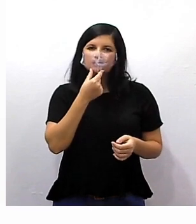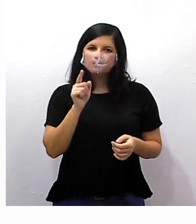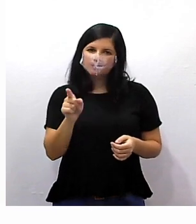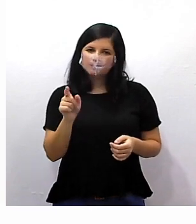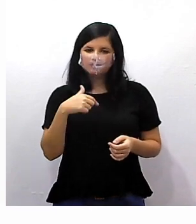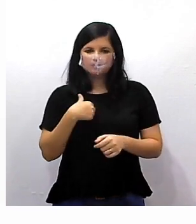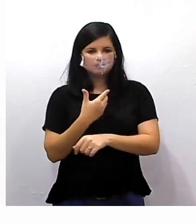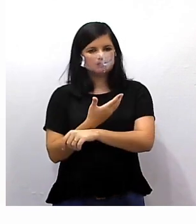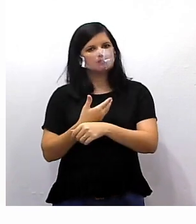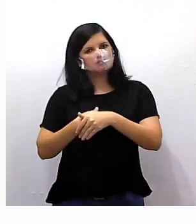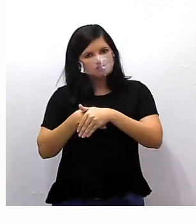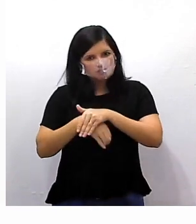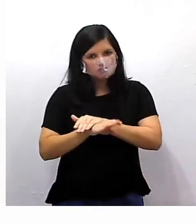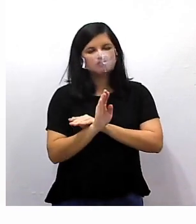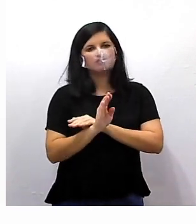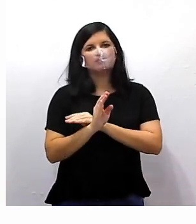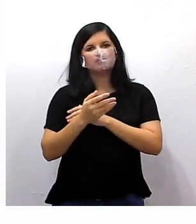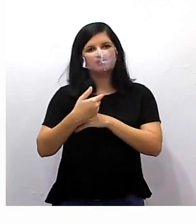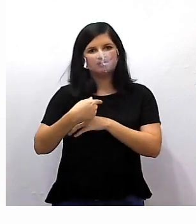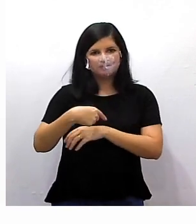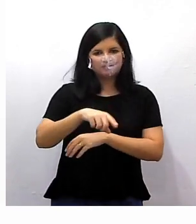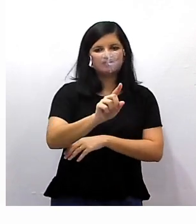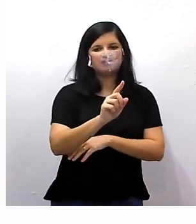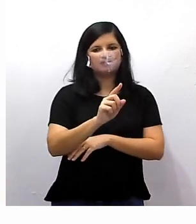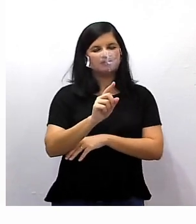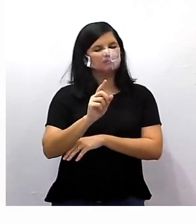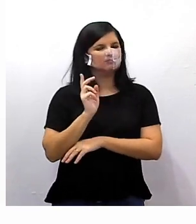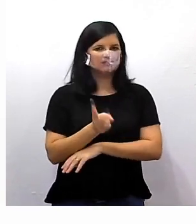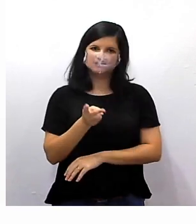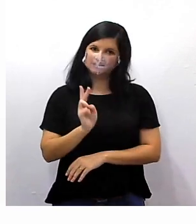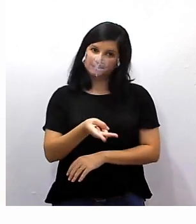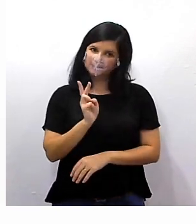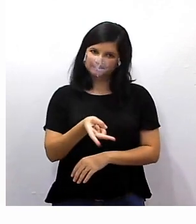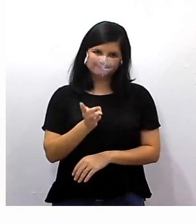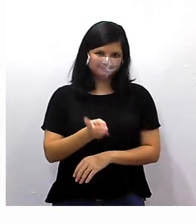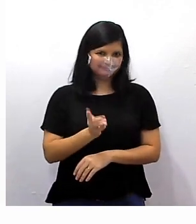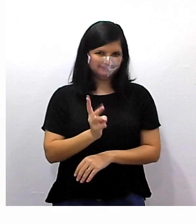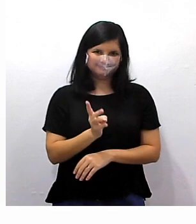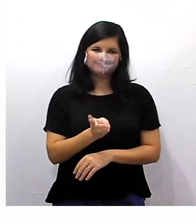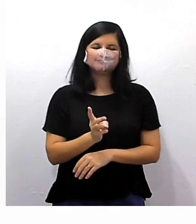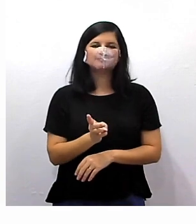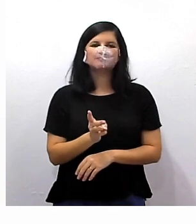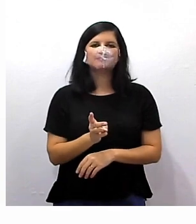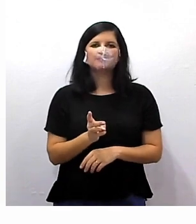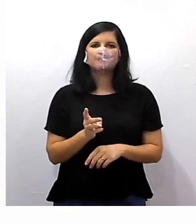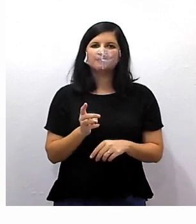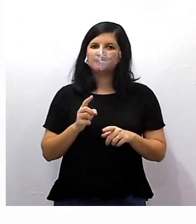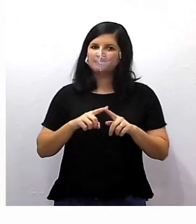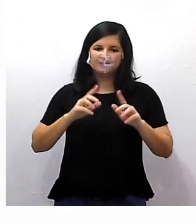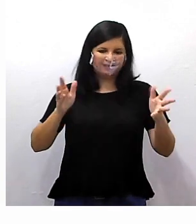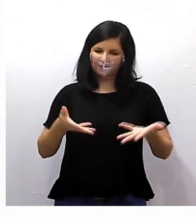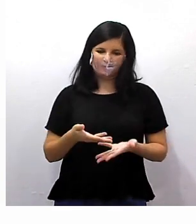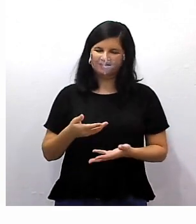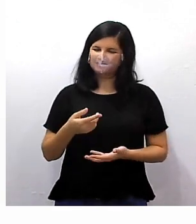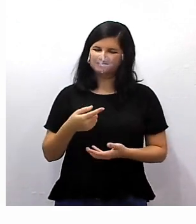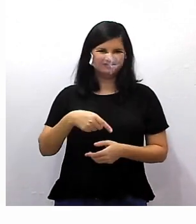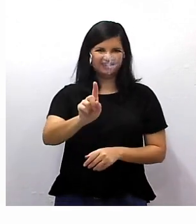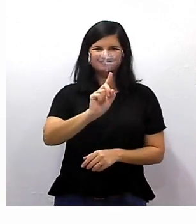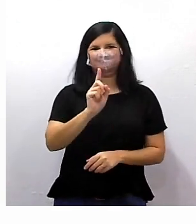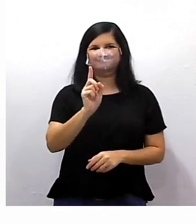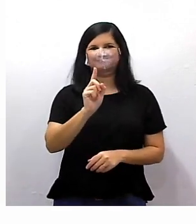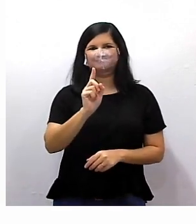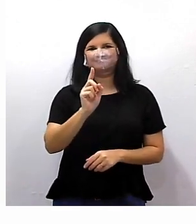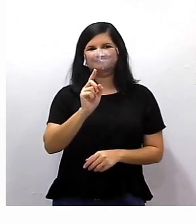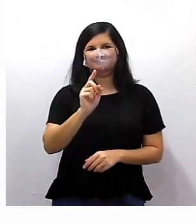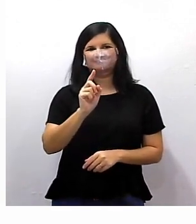que ele costumava a ir lá, né, regularmente, com frequência, mas agora ele não vai, né, ele nunca mais faz